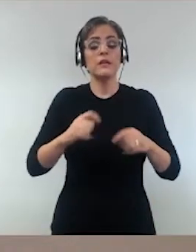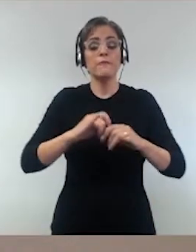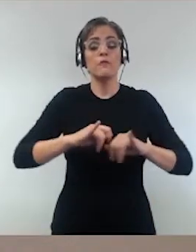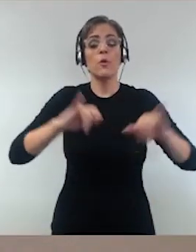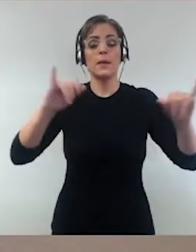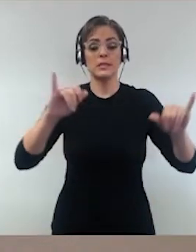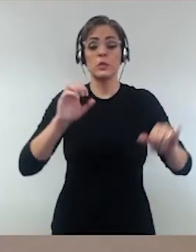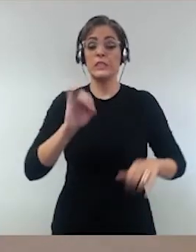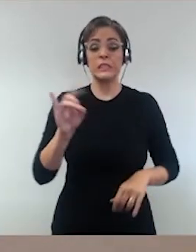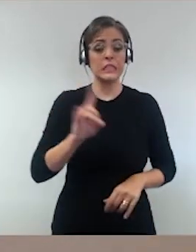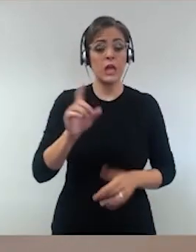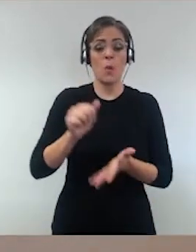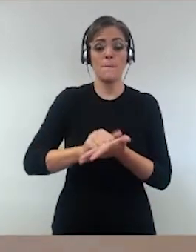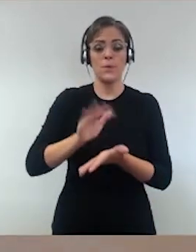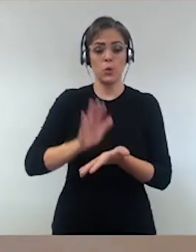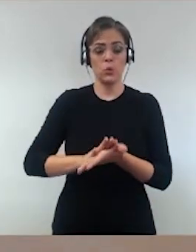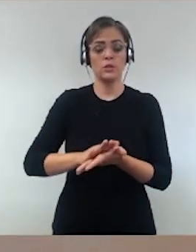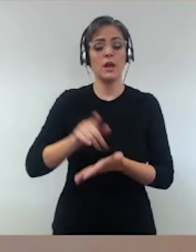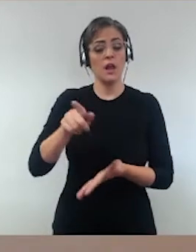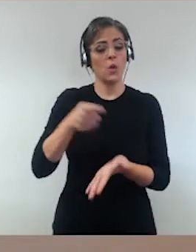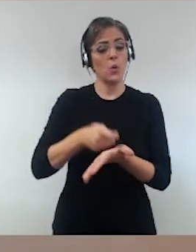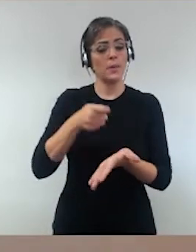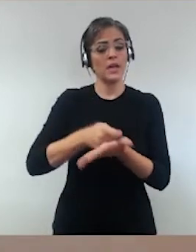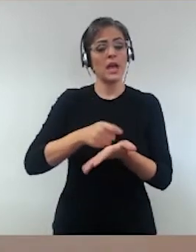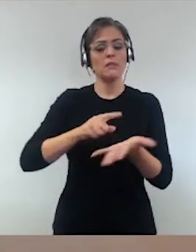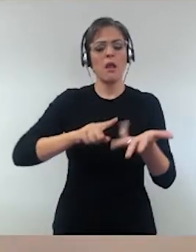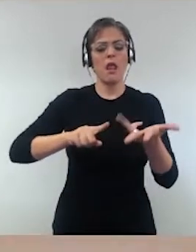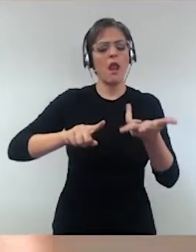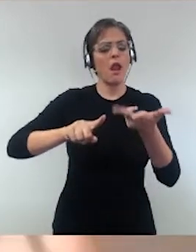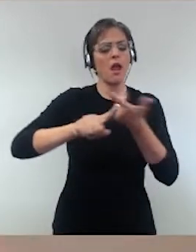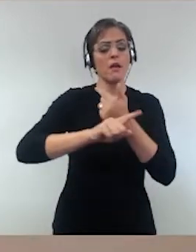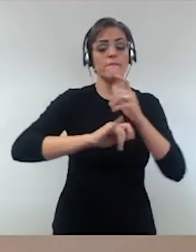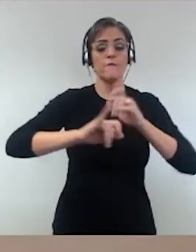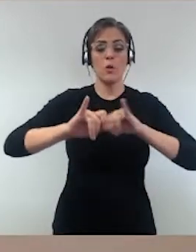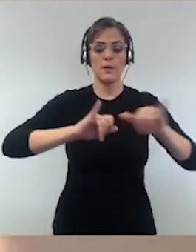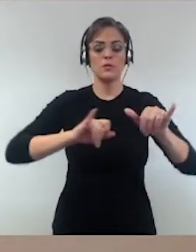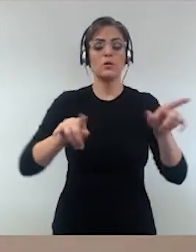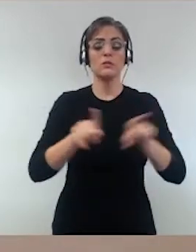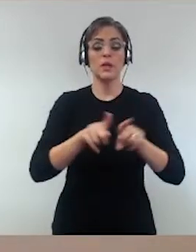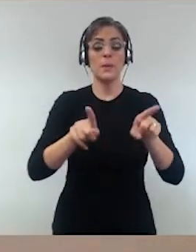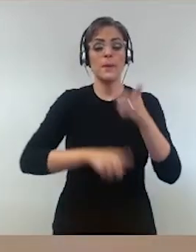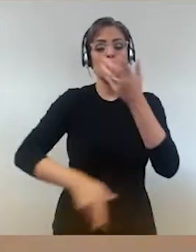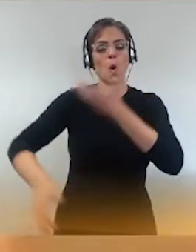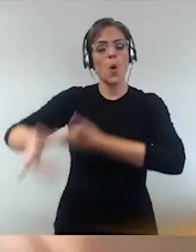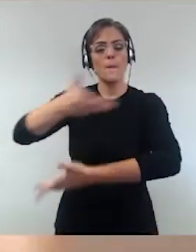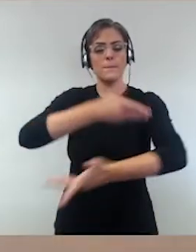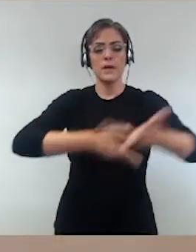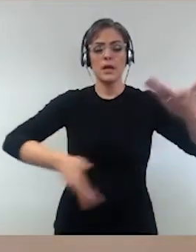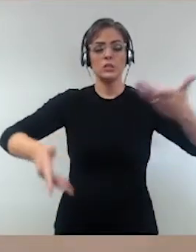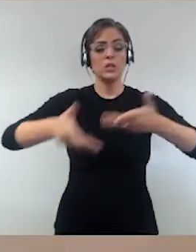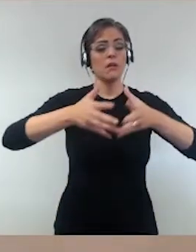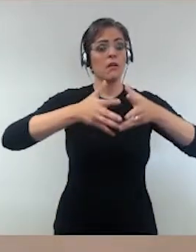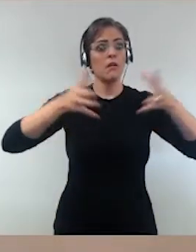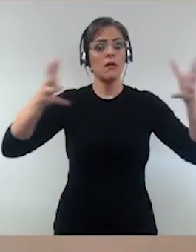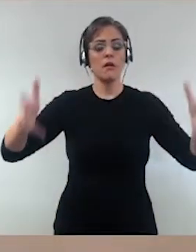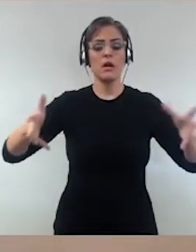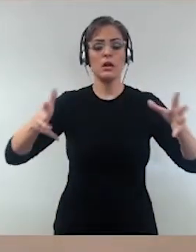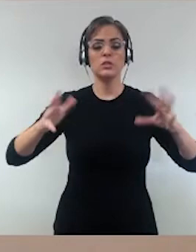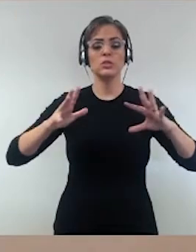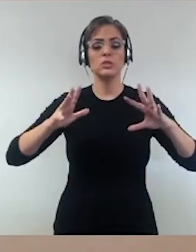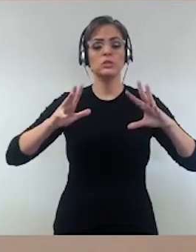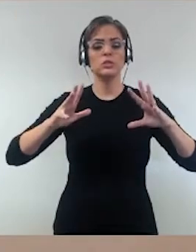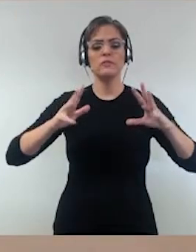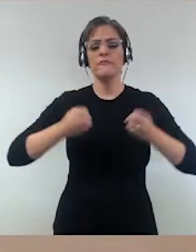Eram diversas informações. E, além disso, ela determinava um compartilhamento muito grande entre os órgãos da